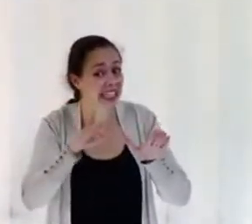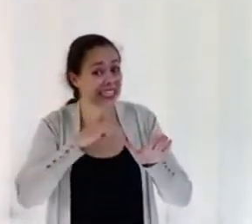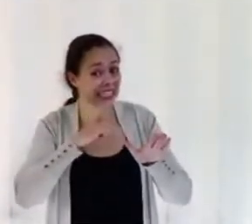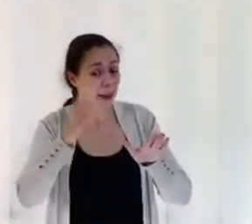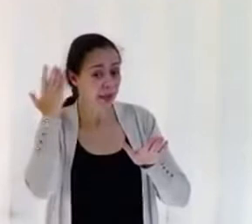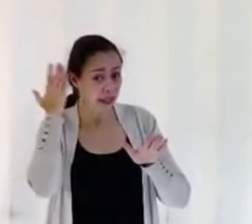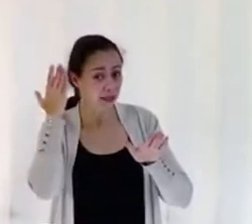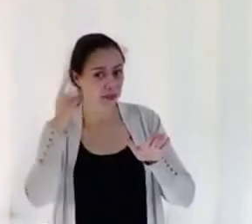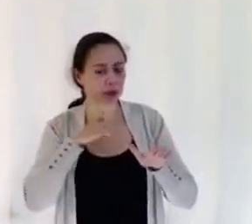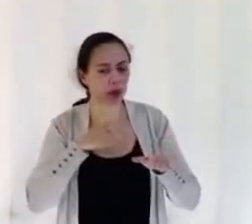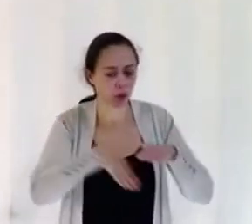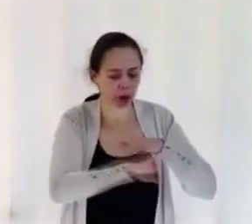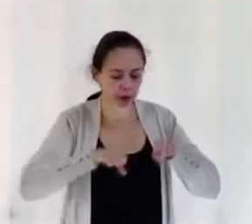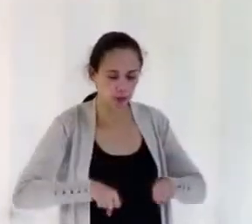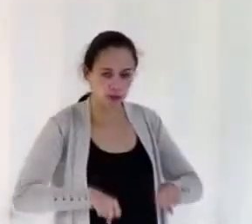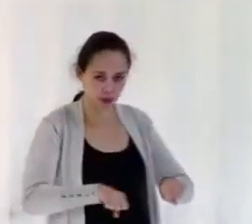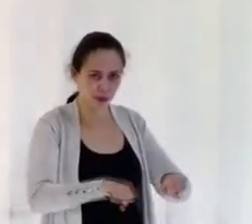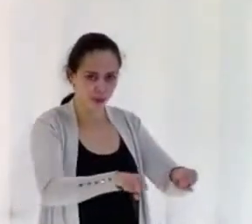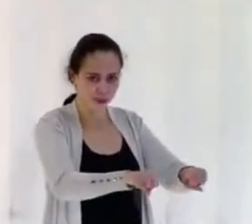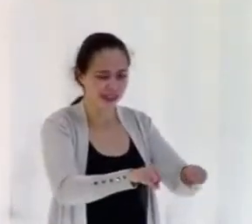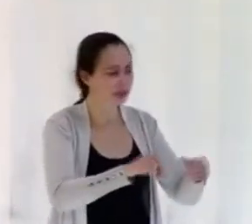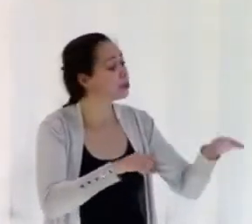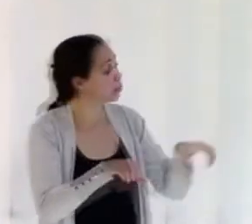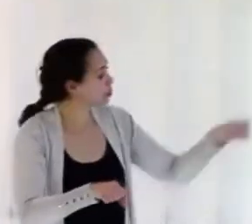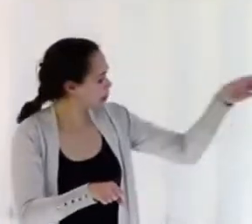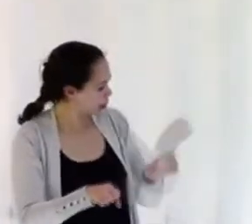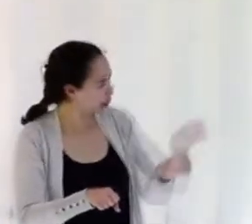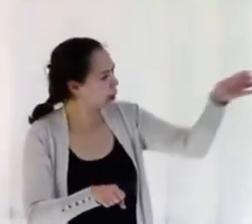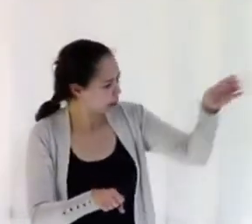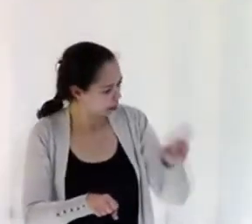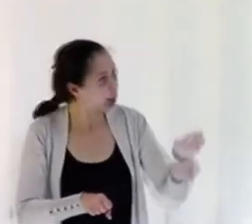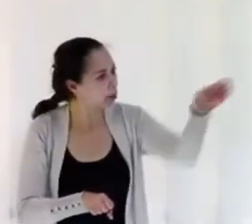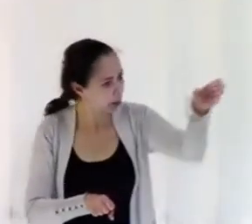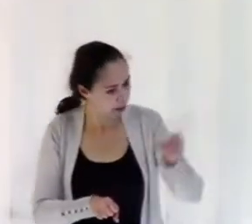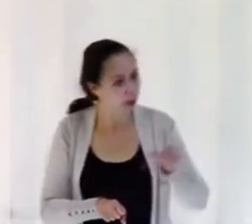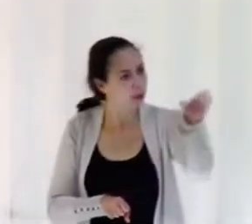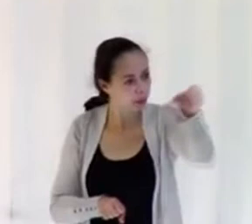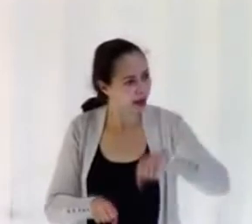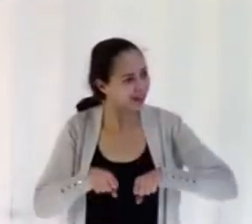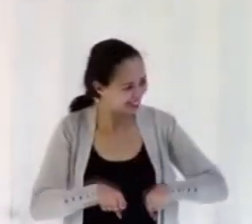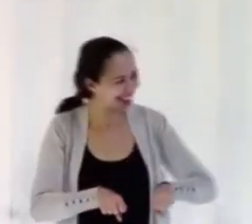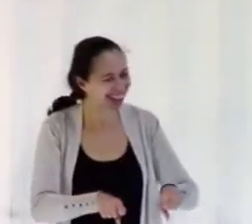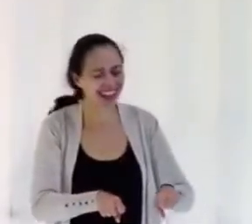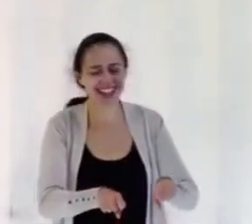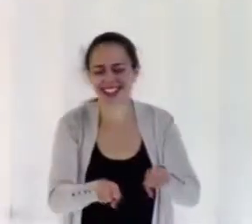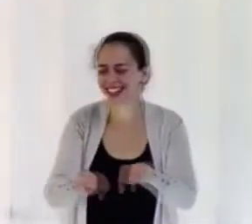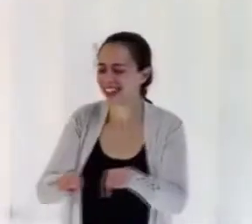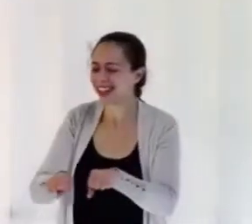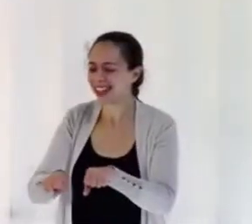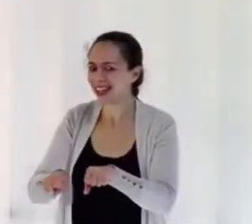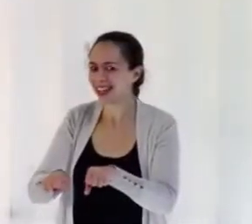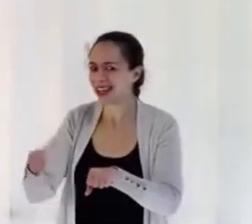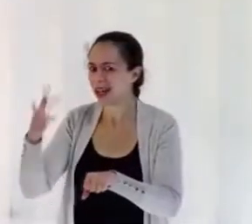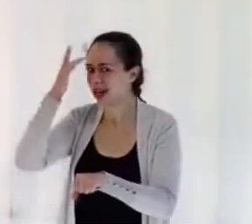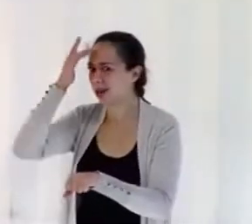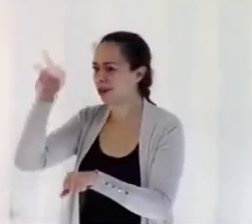mão de quem não era do judaísmo, eles chegavam e lavavam tudo, principalmente as suas mãos.